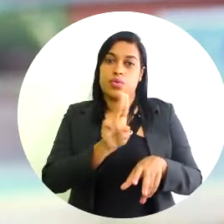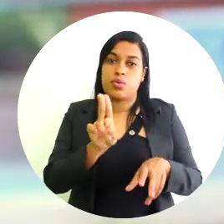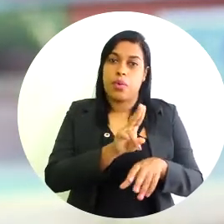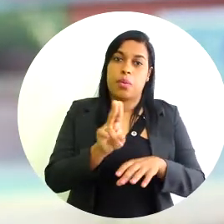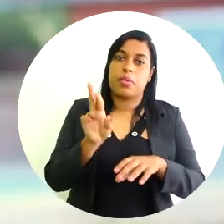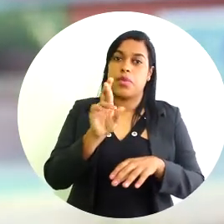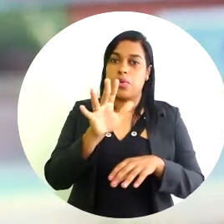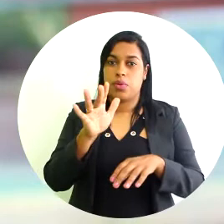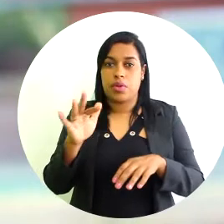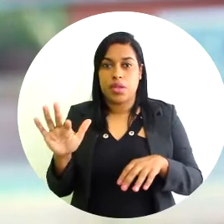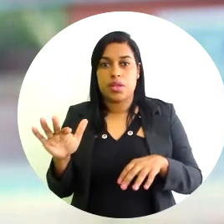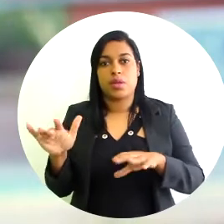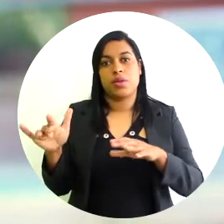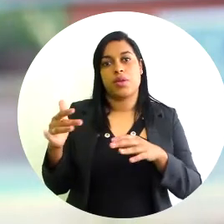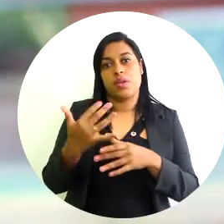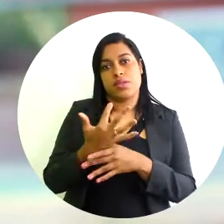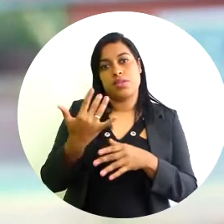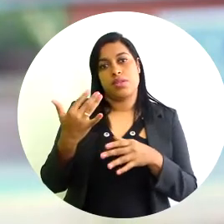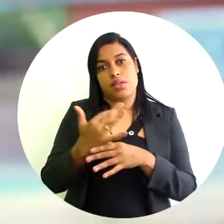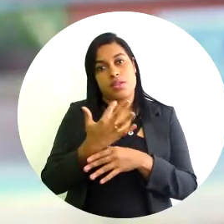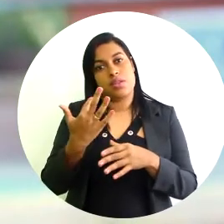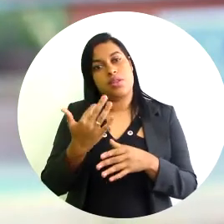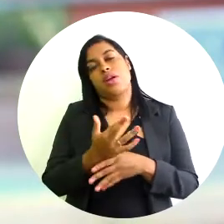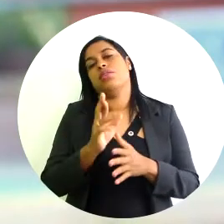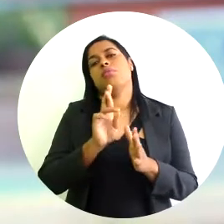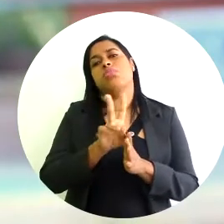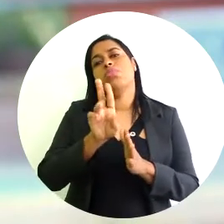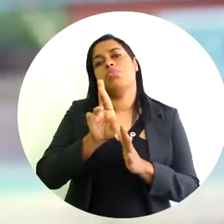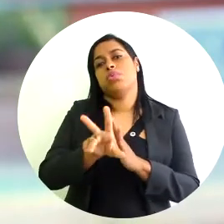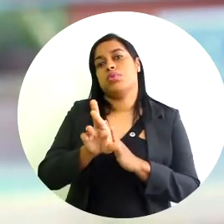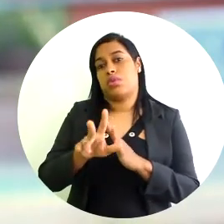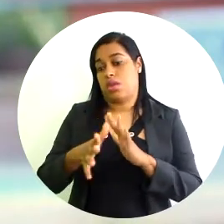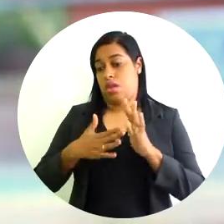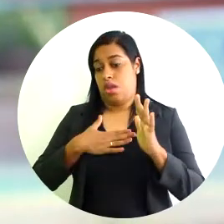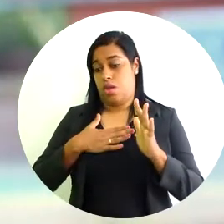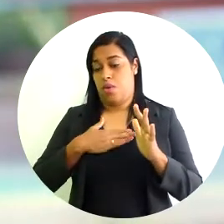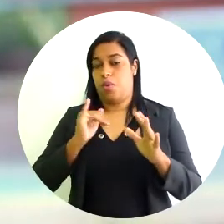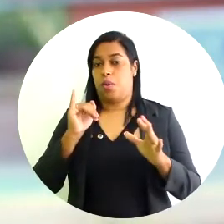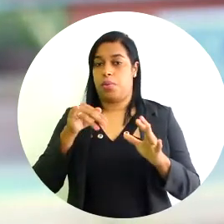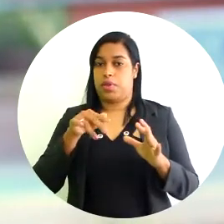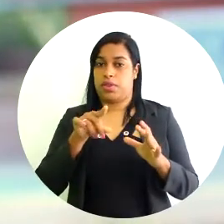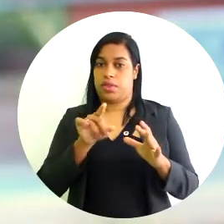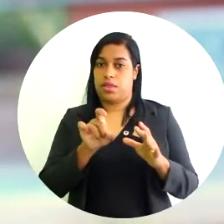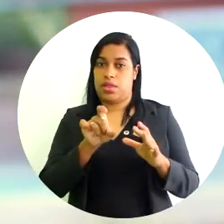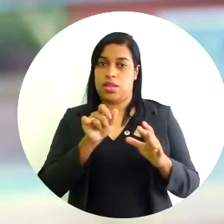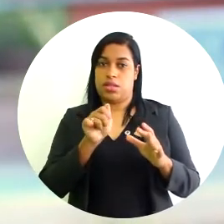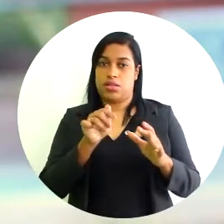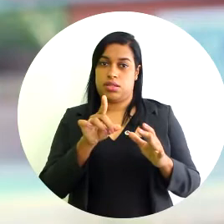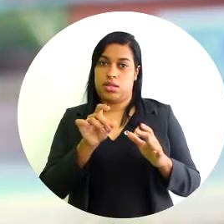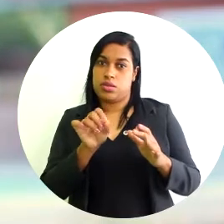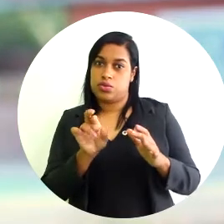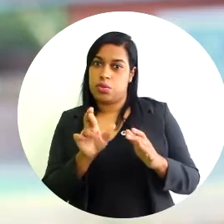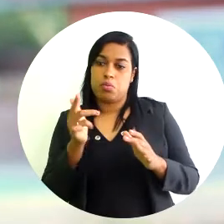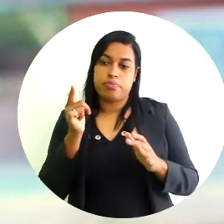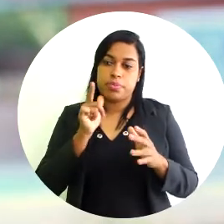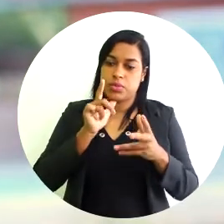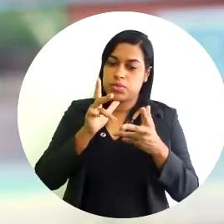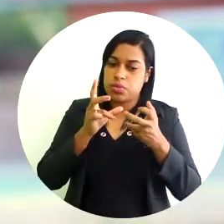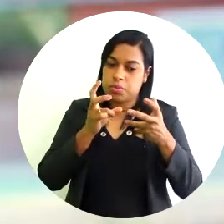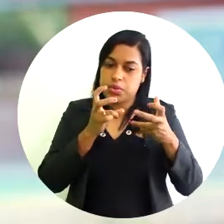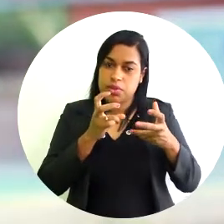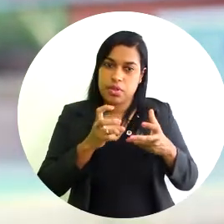da cidade que aquele rio corta, que são pontos que eu, como indexador, consigo observar e como